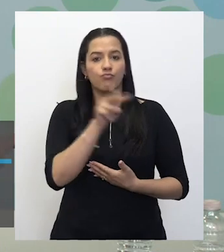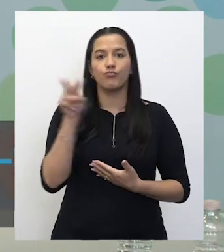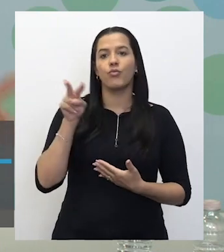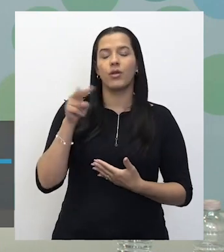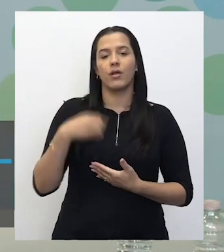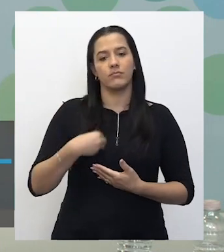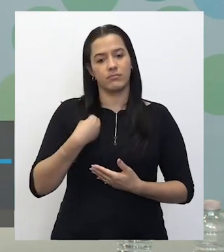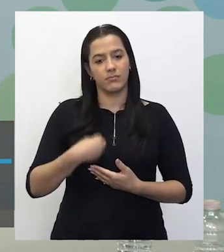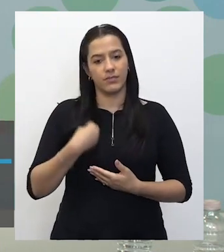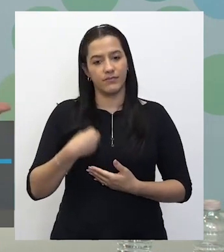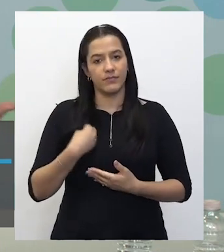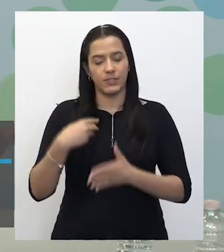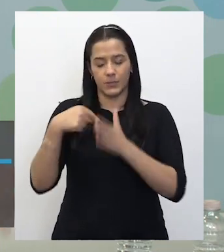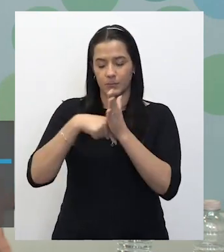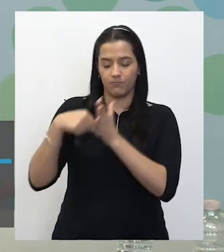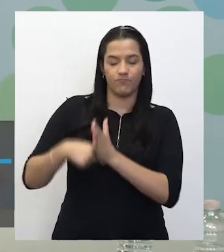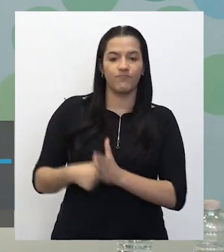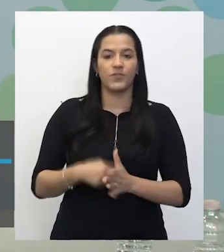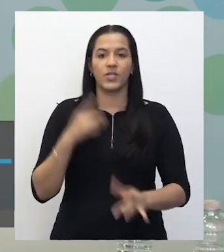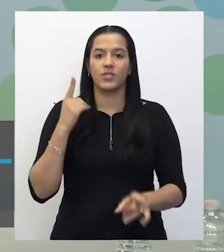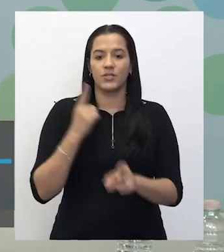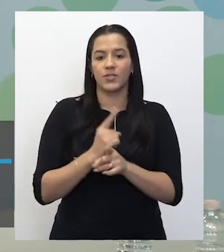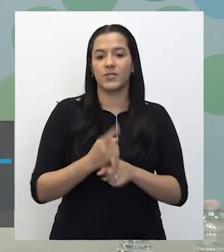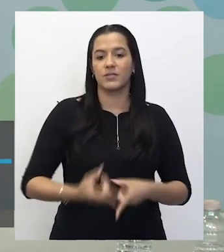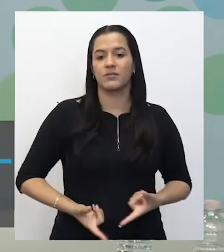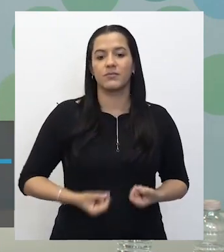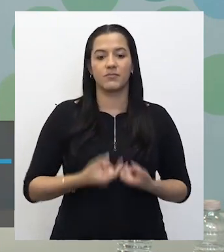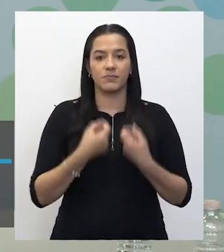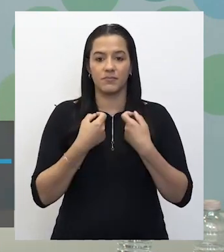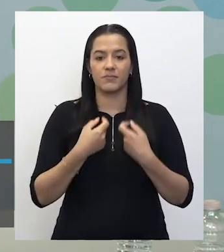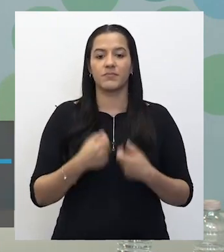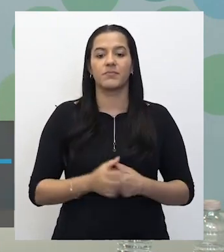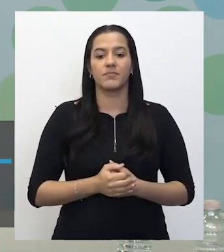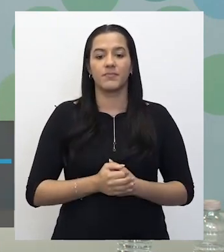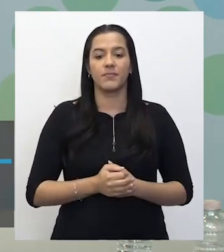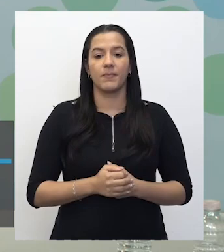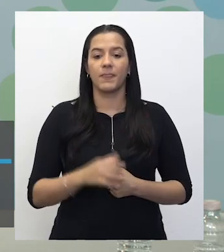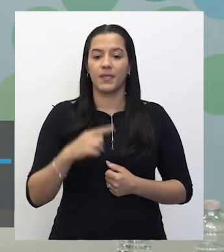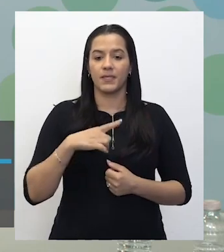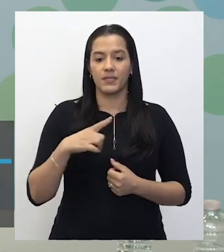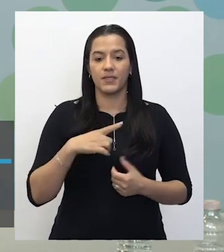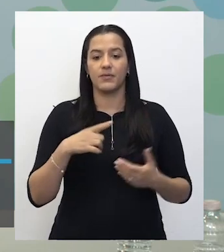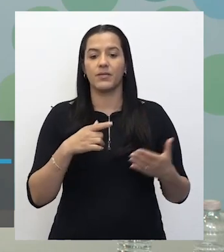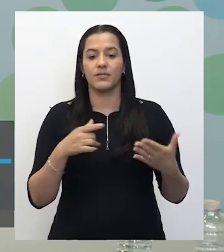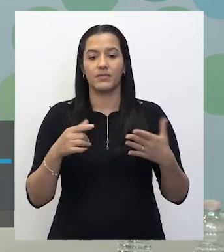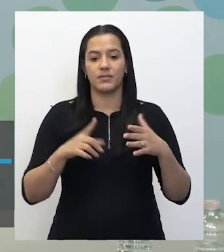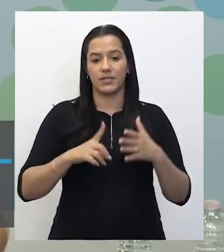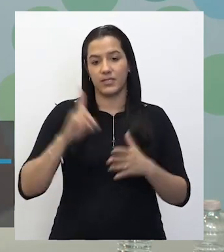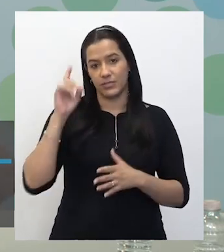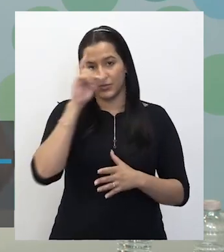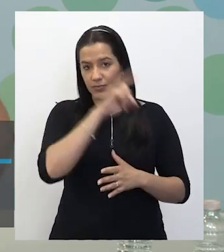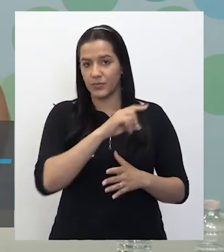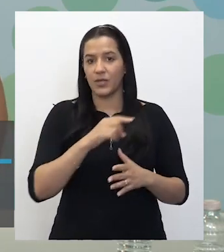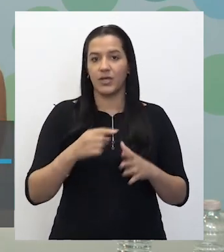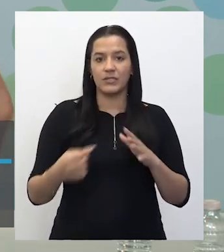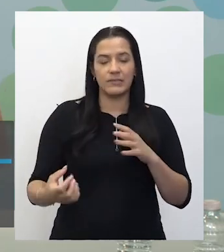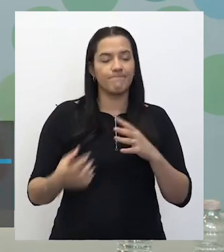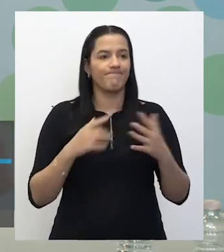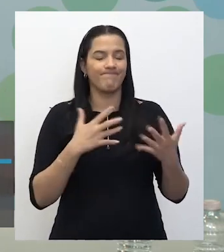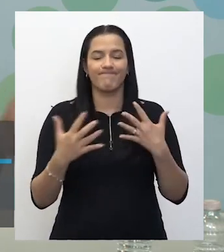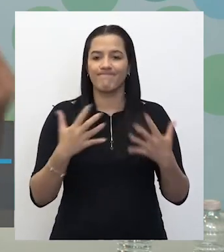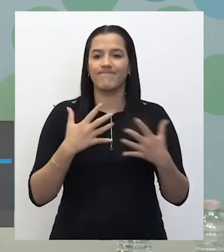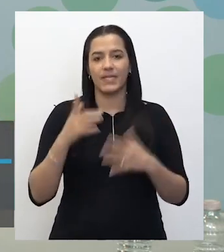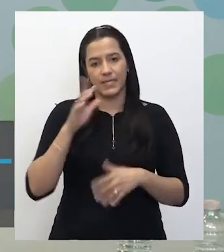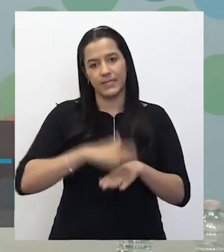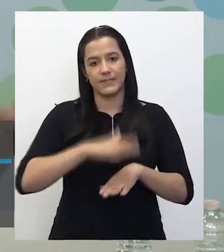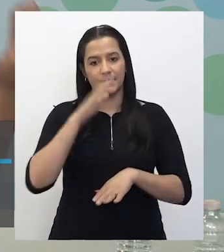a vida após descobrir que estava com câncer. Então, esses dilemas são bem importantes, né, também. Embora sejam